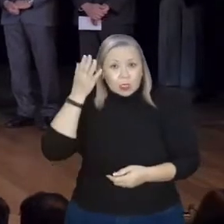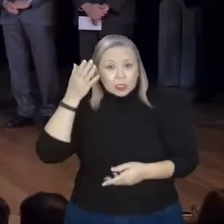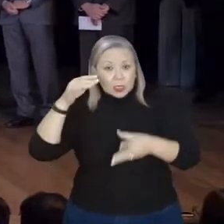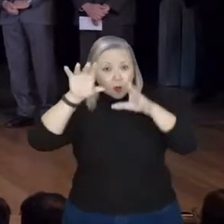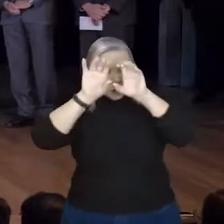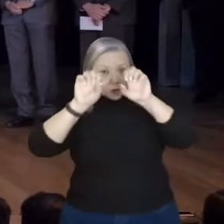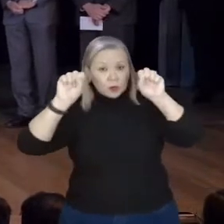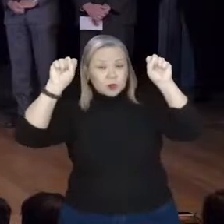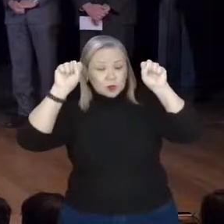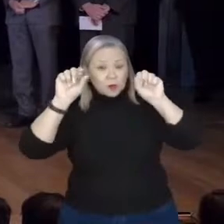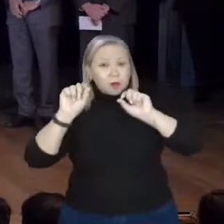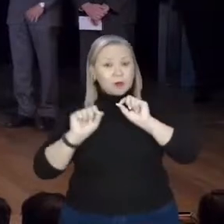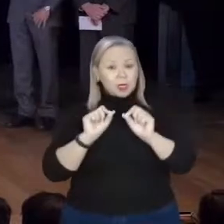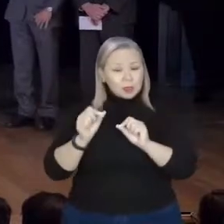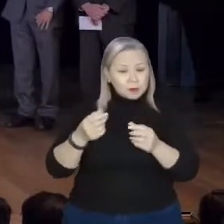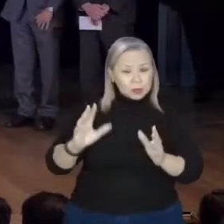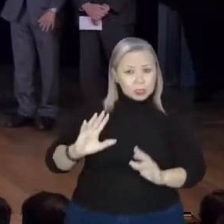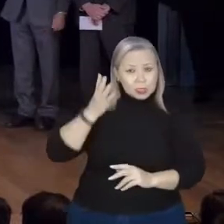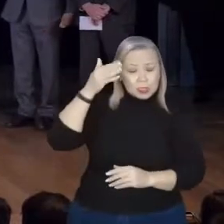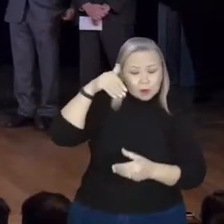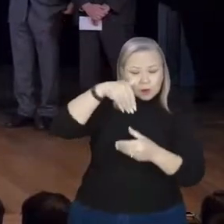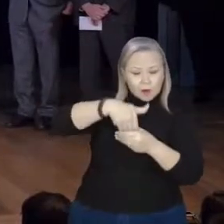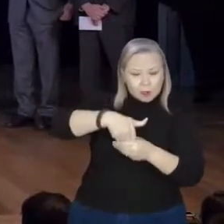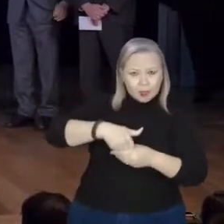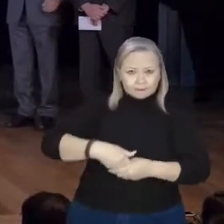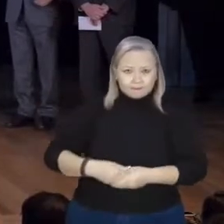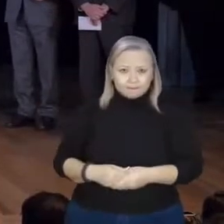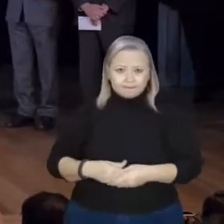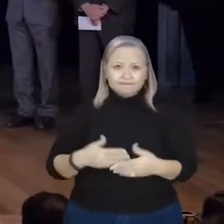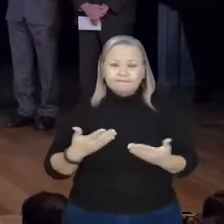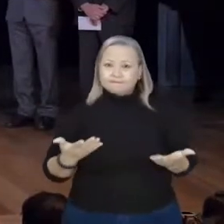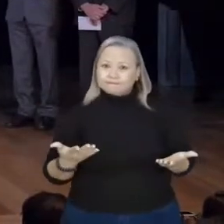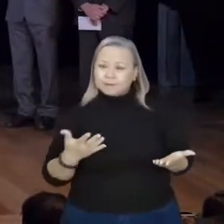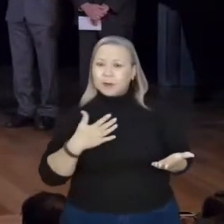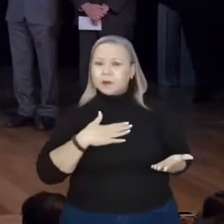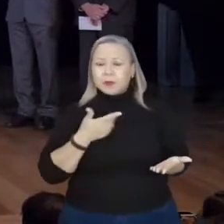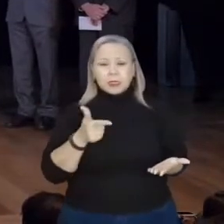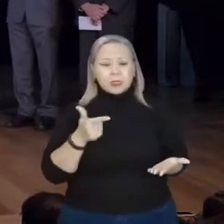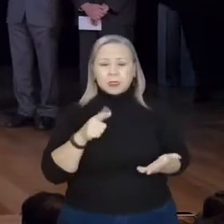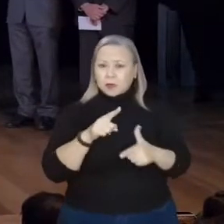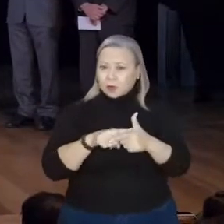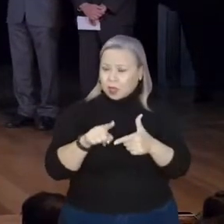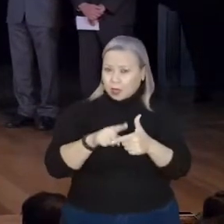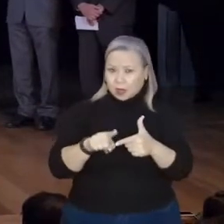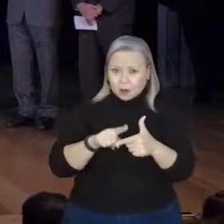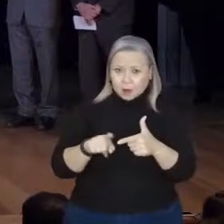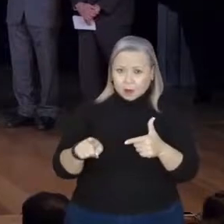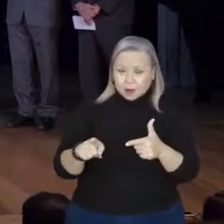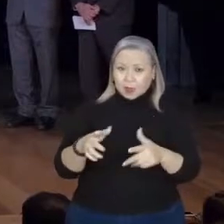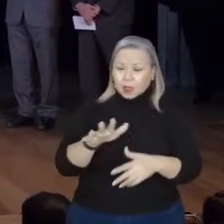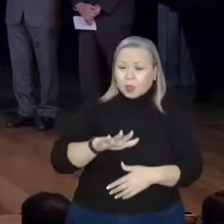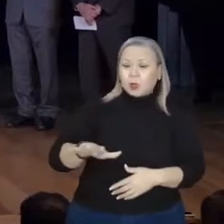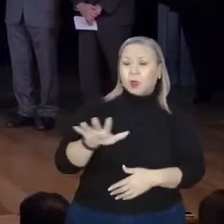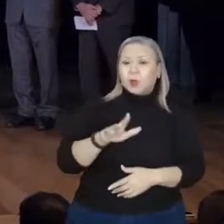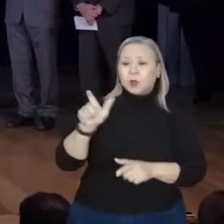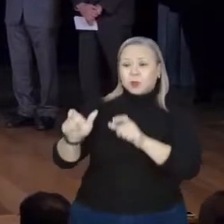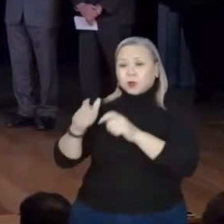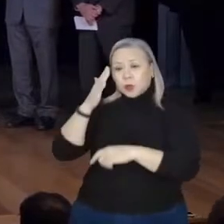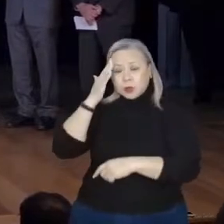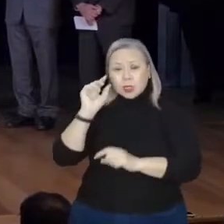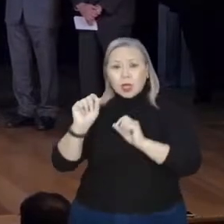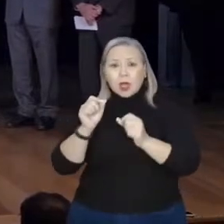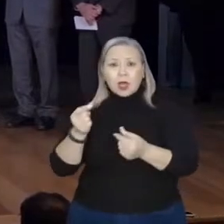de tomar a decisão de votar. E, para mim, não tem nenhum problema, porque todo mundo sabe o que eu penso de